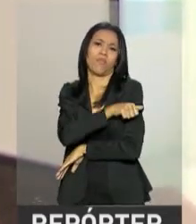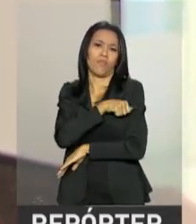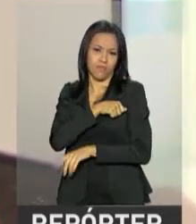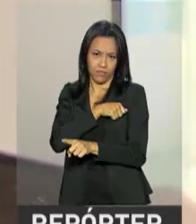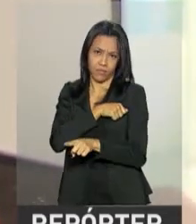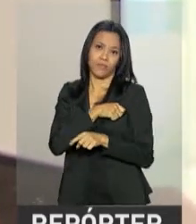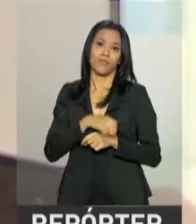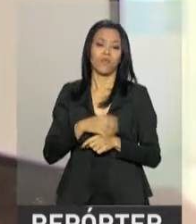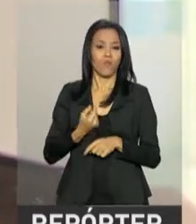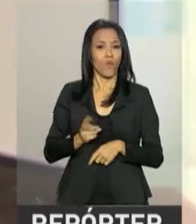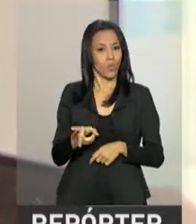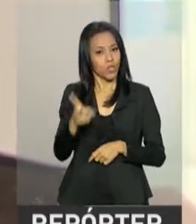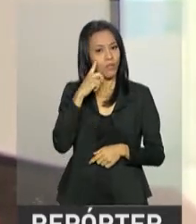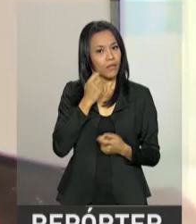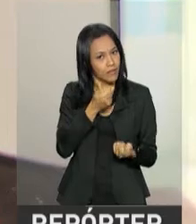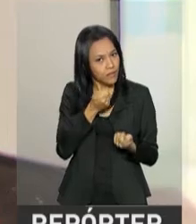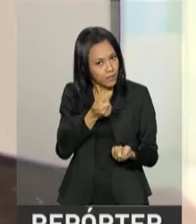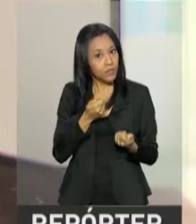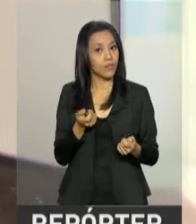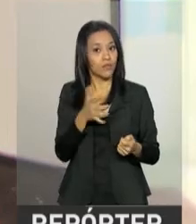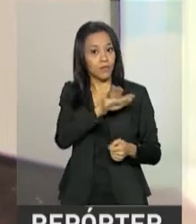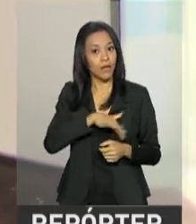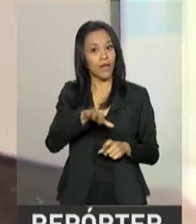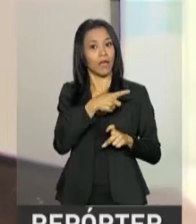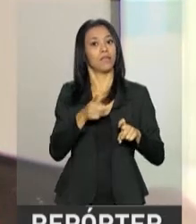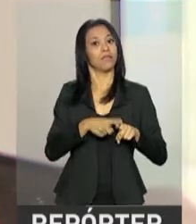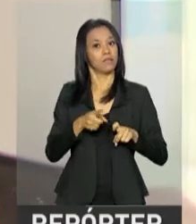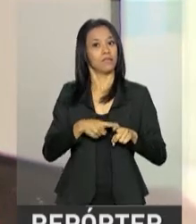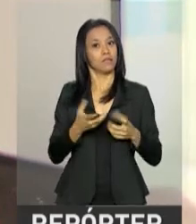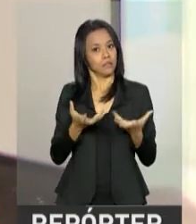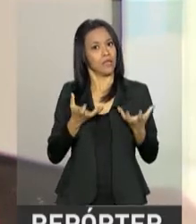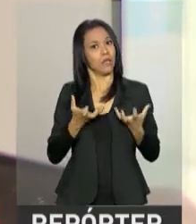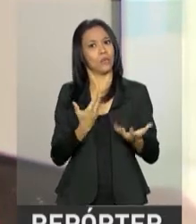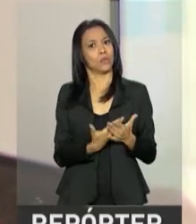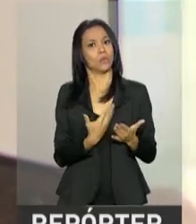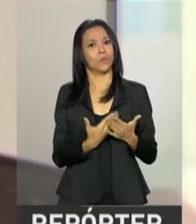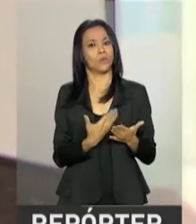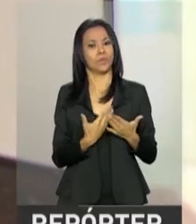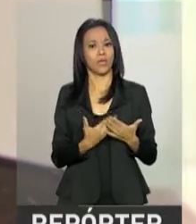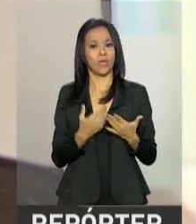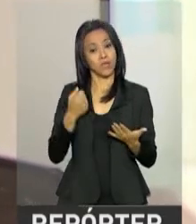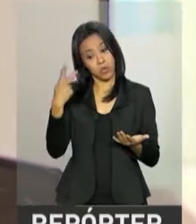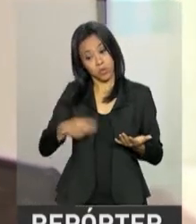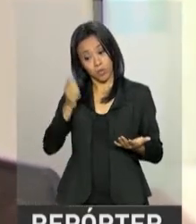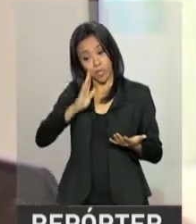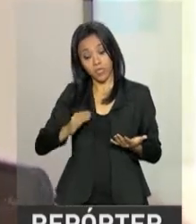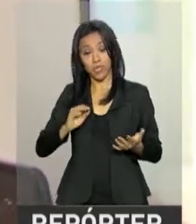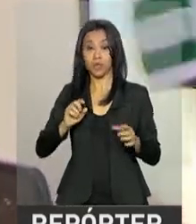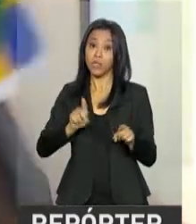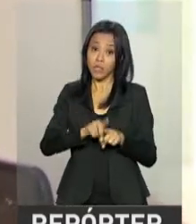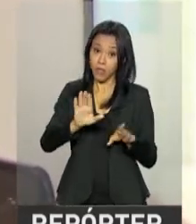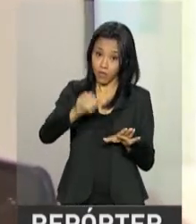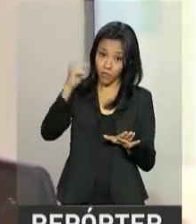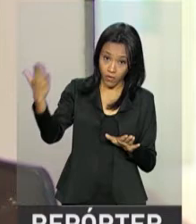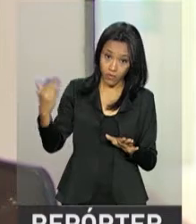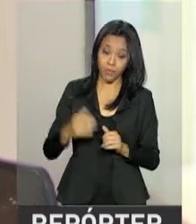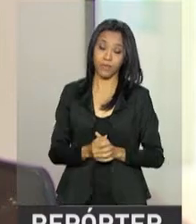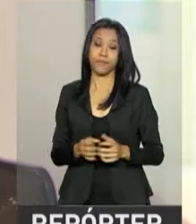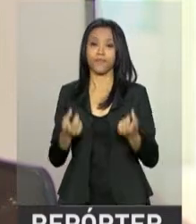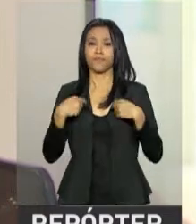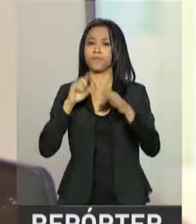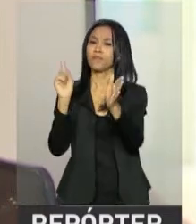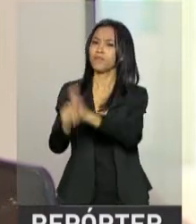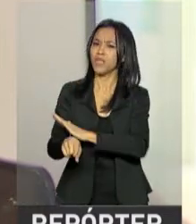ainda vou continuar tentando é cursar medicina tanto aqui no brasil quanto fora e você acha que o